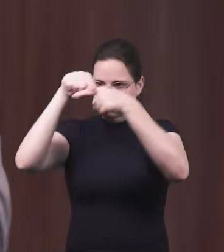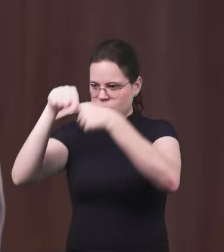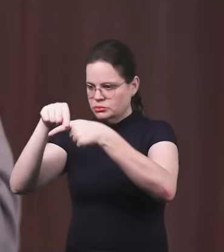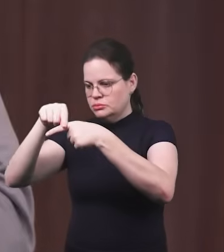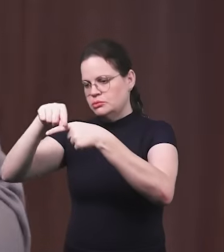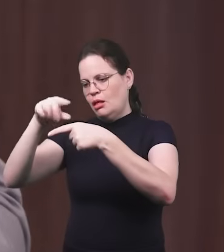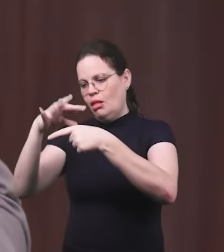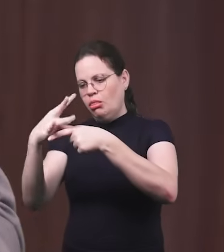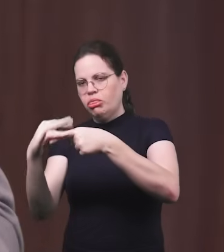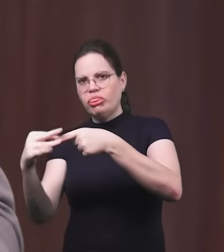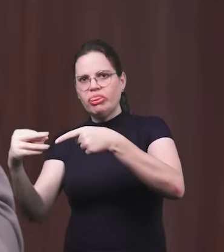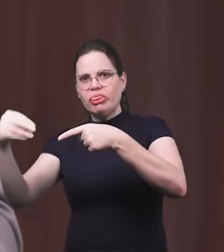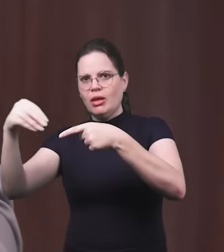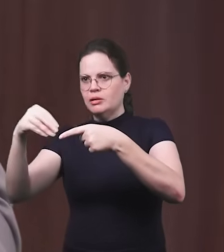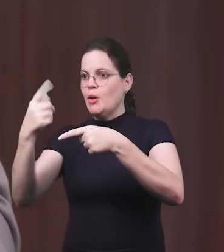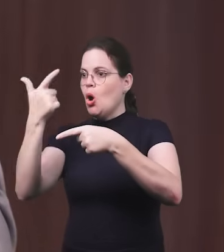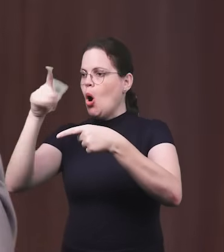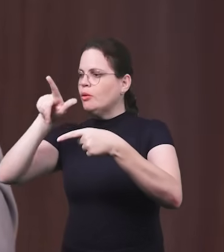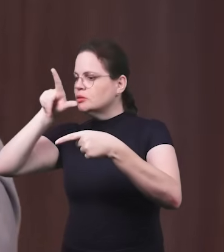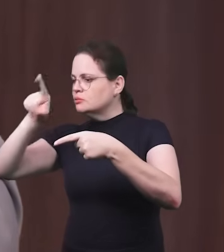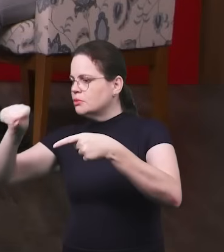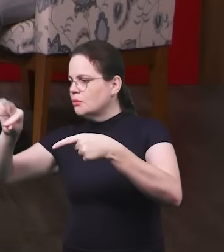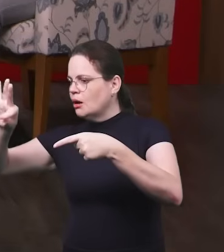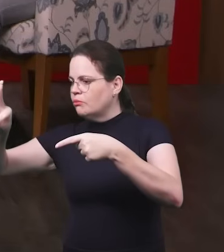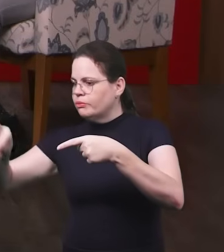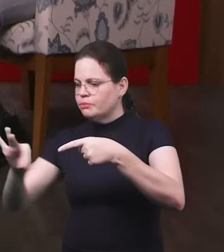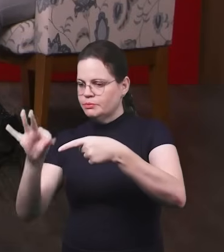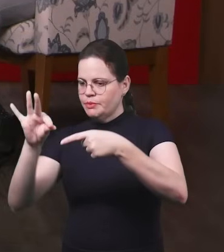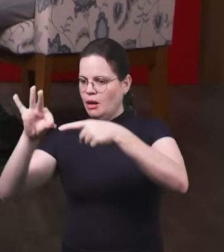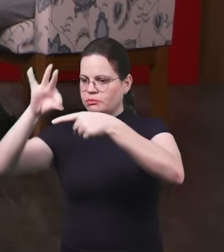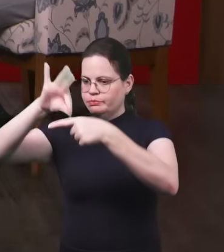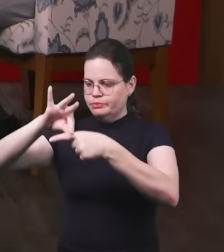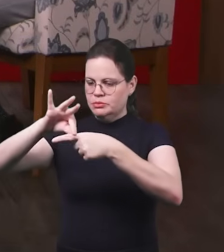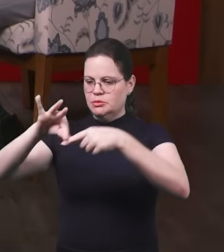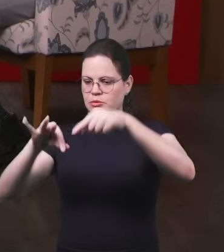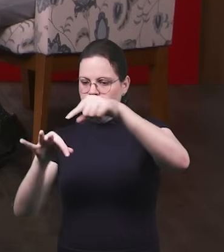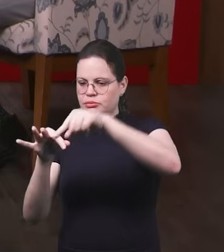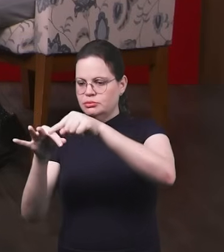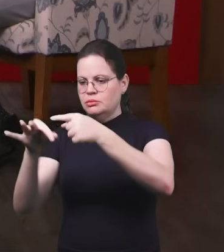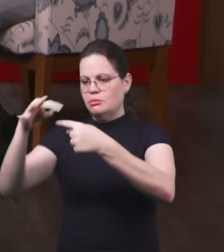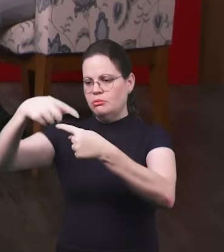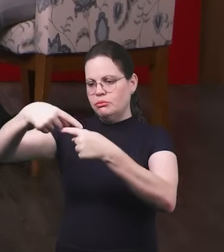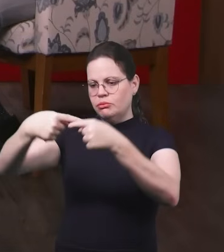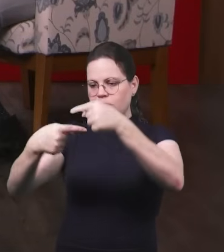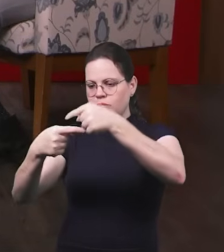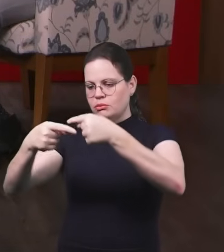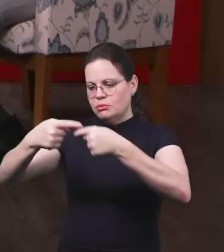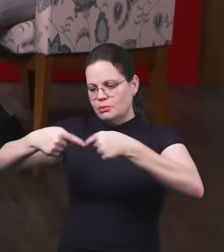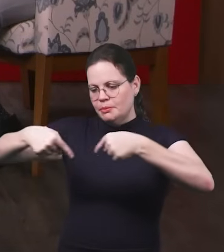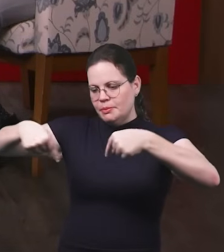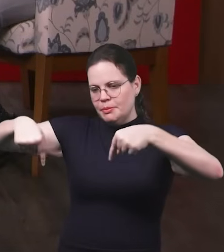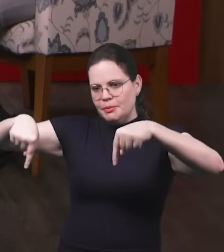vento bate, não espalha. Muito bom. Então, esse é o segredo de um lar